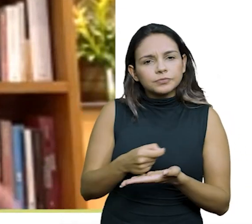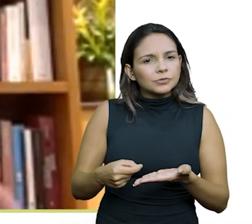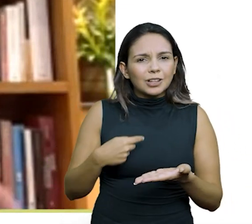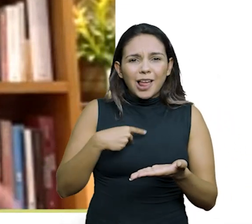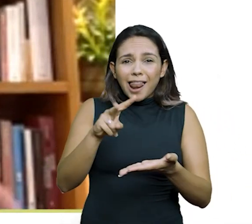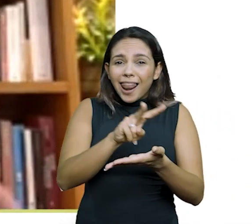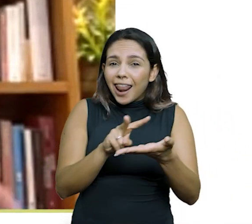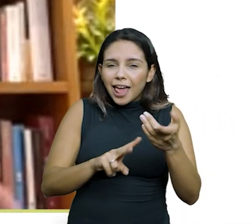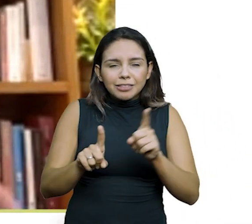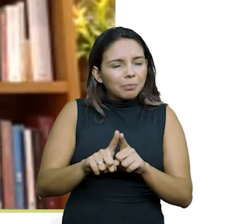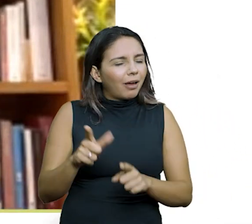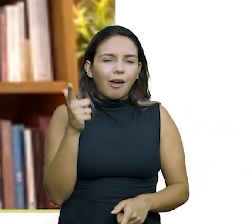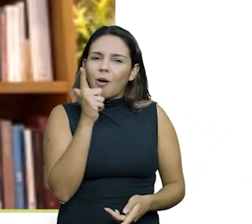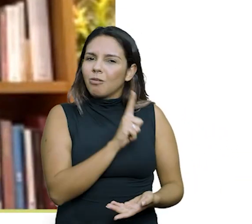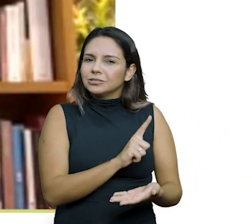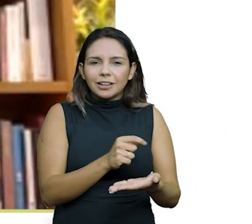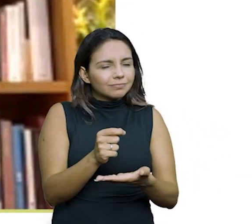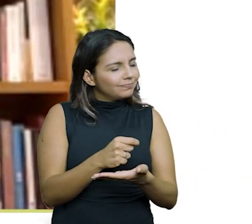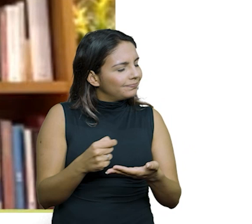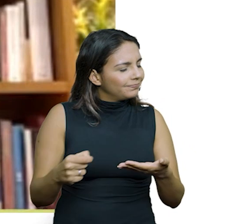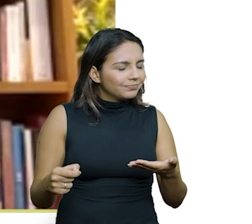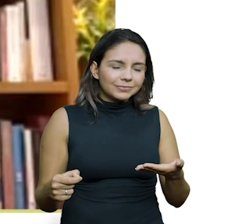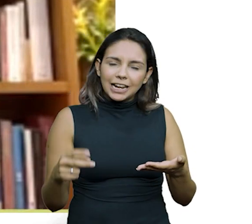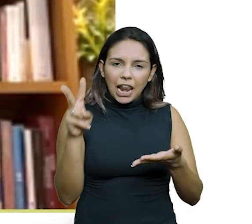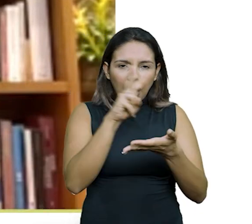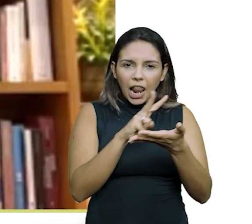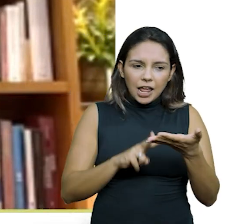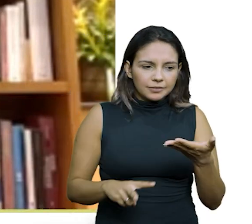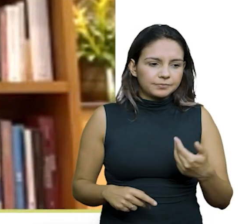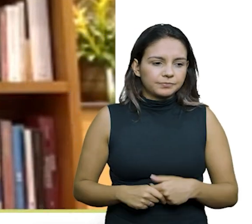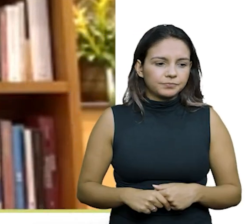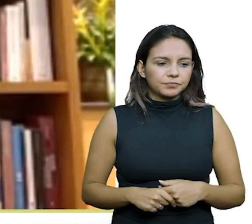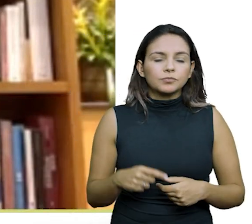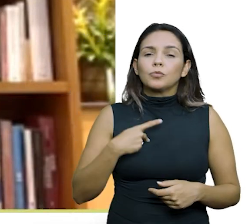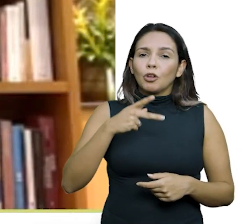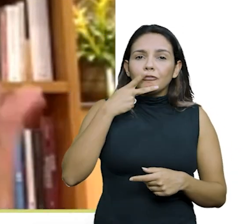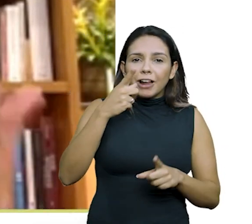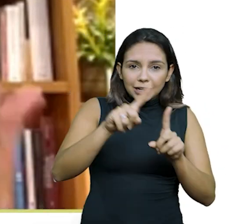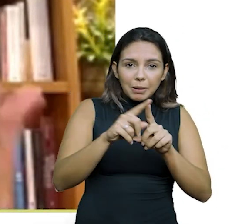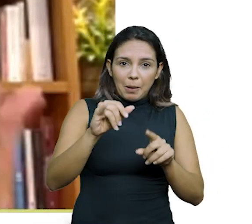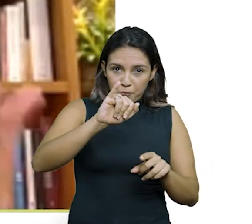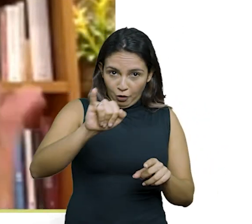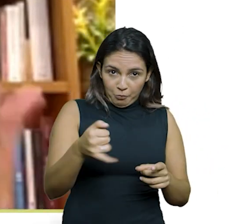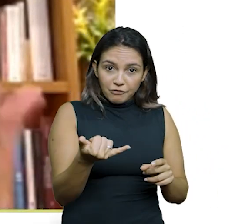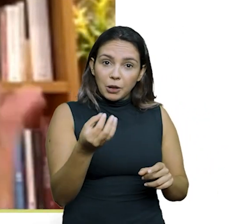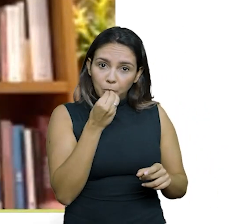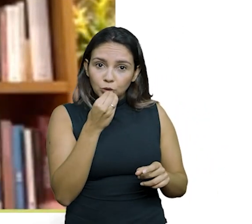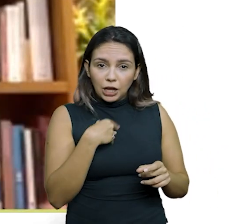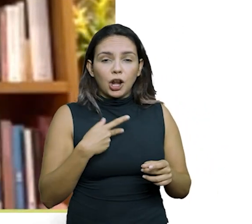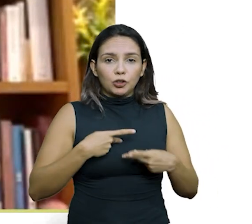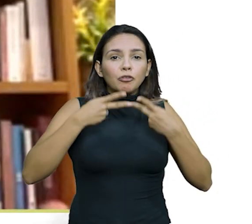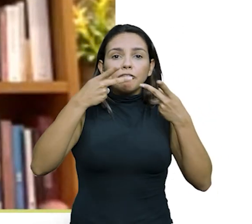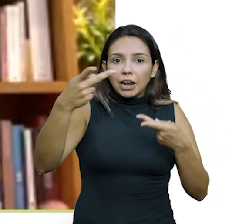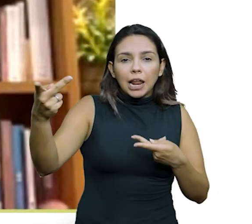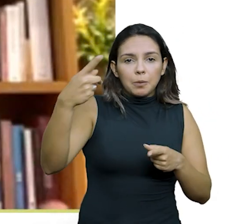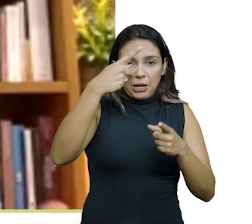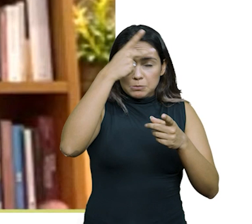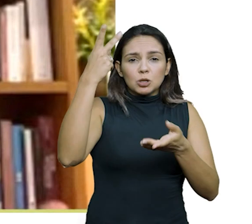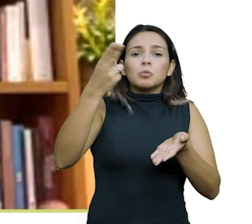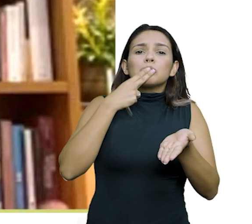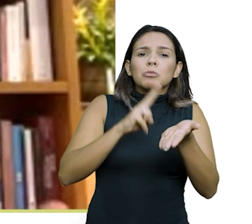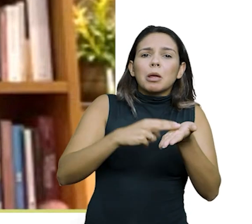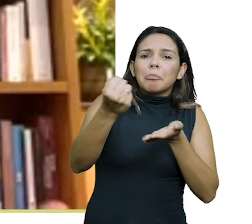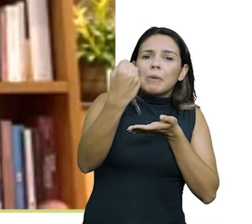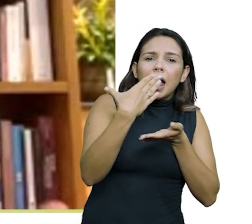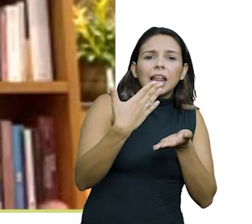ler pouquíssimo. E é até uma oportunidade que eu tenho de falar aqui, porque muita gente tem me mandado